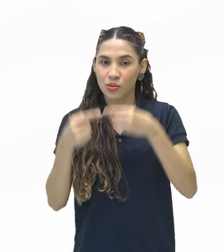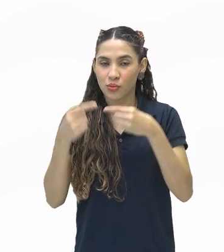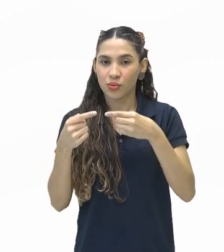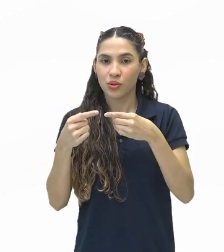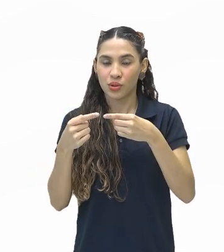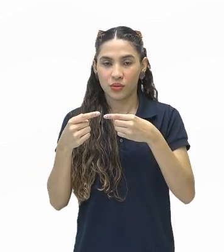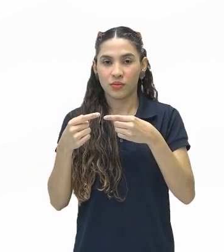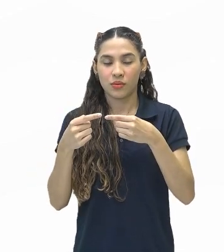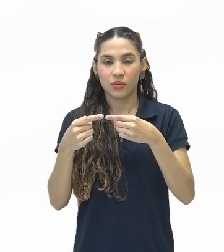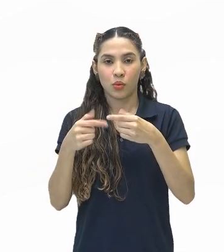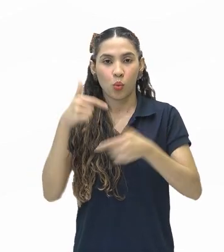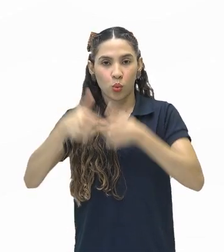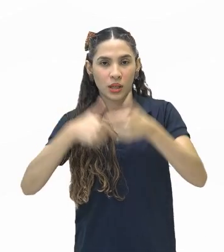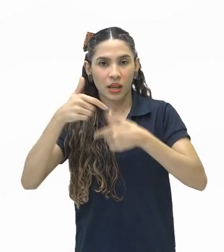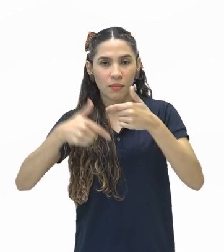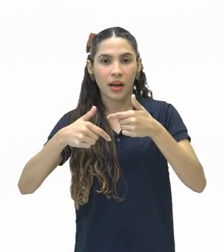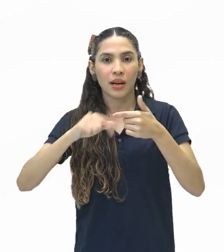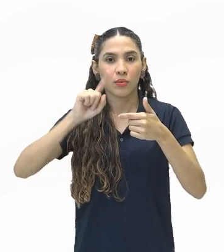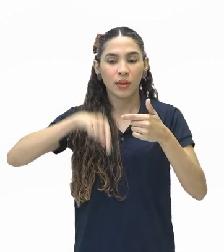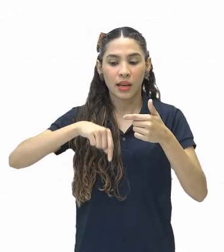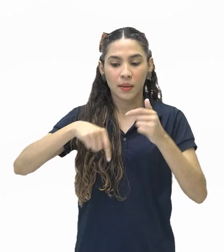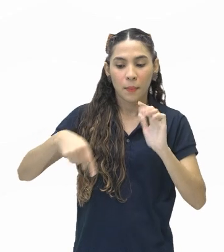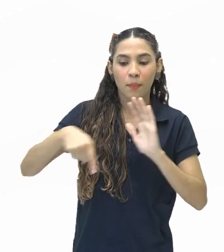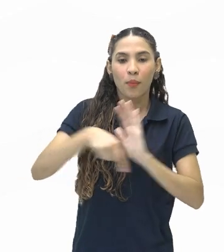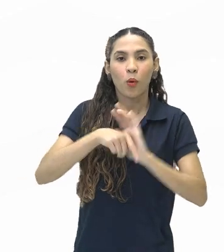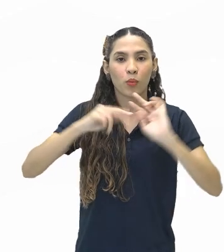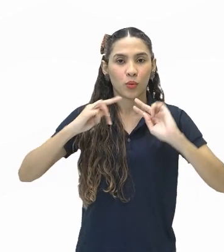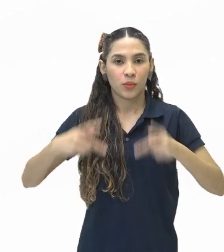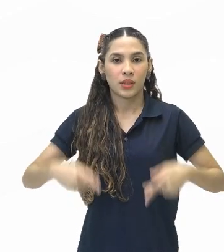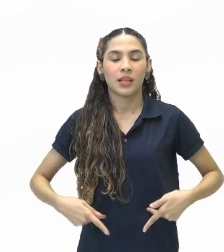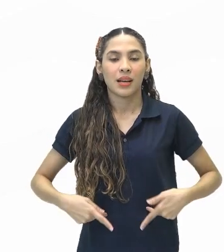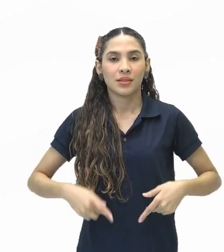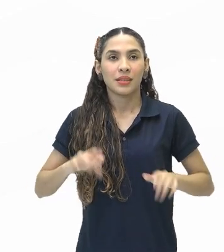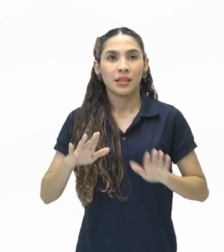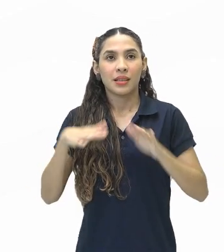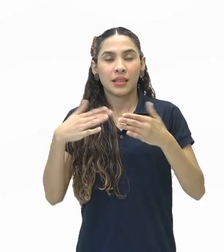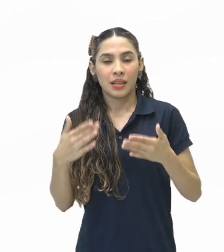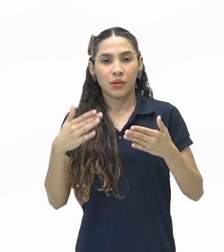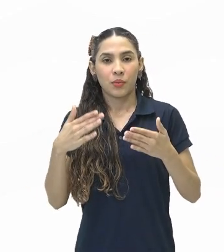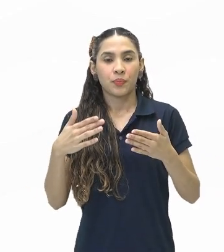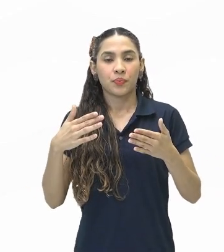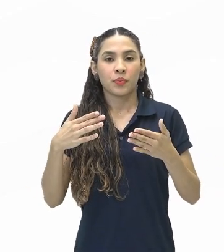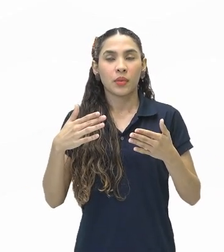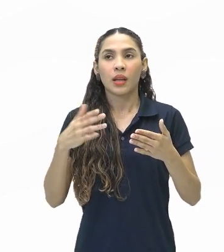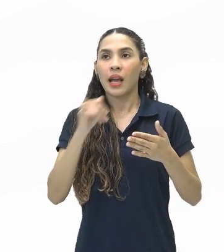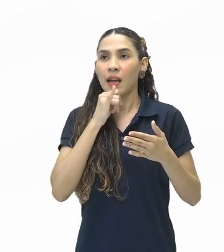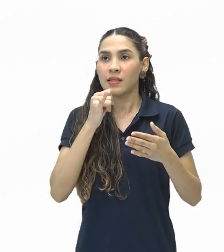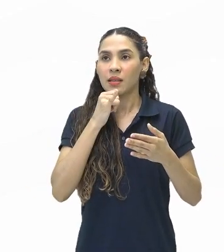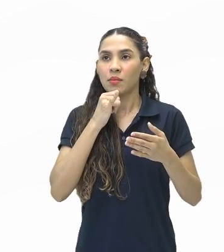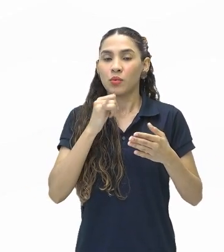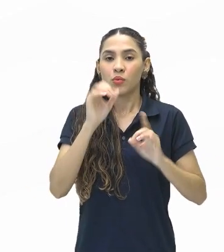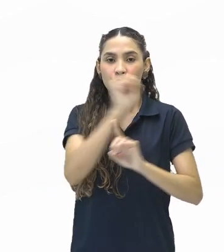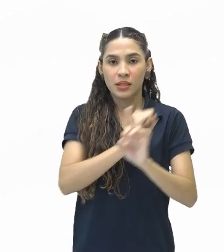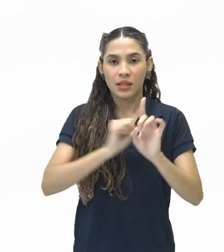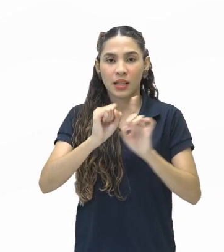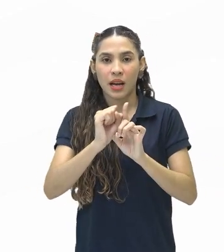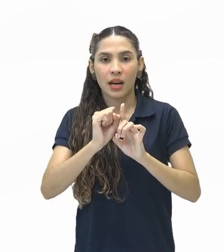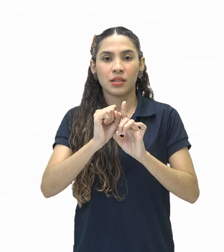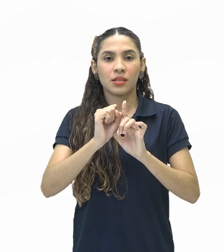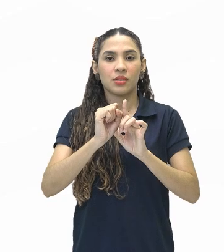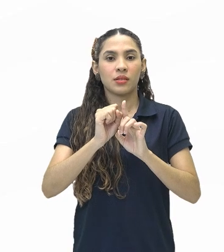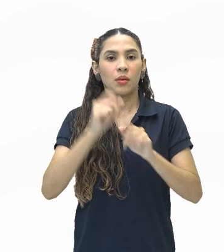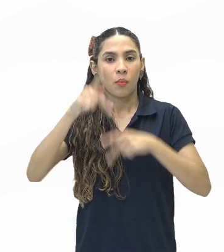ela discute isso como um constitutivo da humanidade. Então, toda a humanidade, onde há sociedades, né,